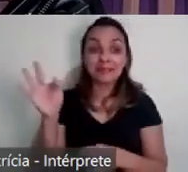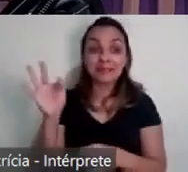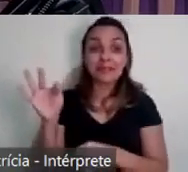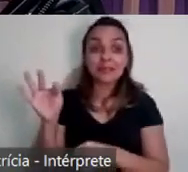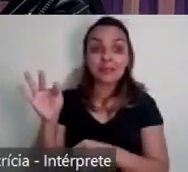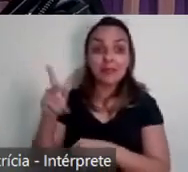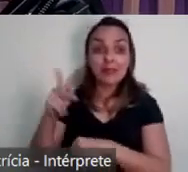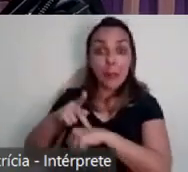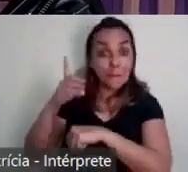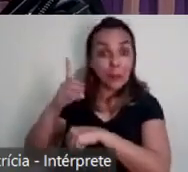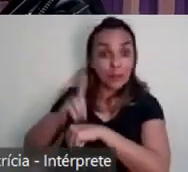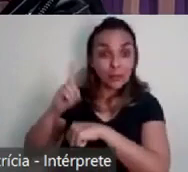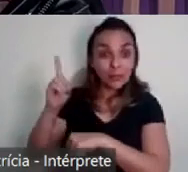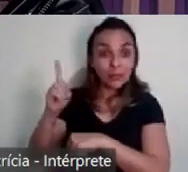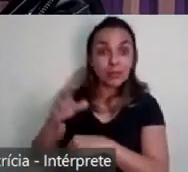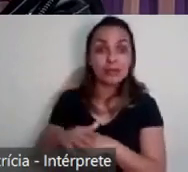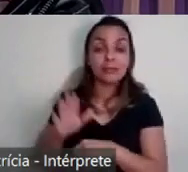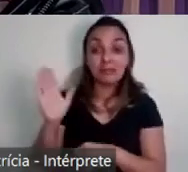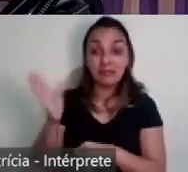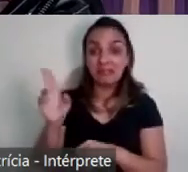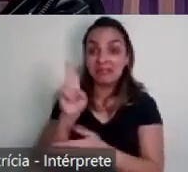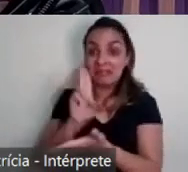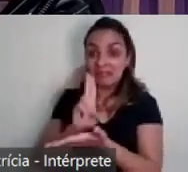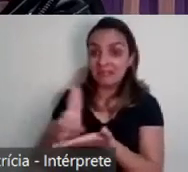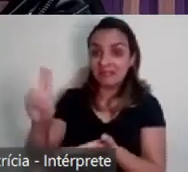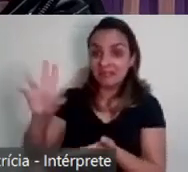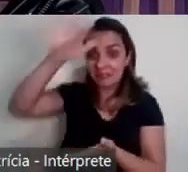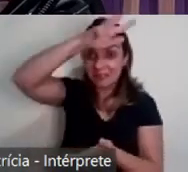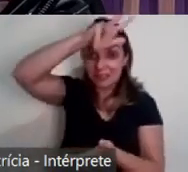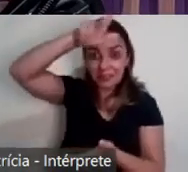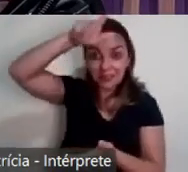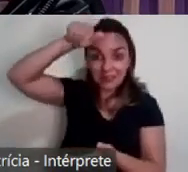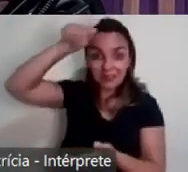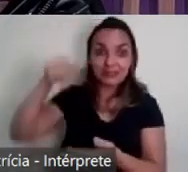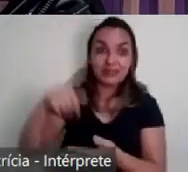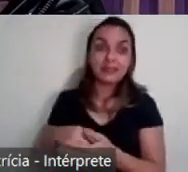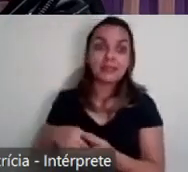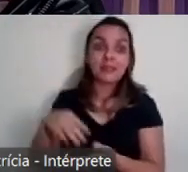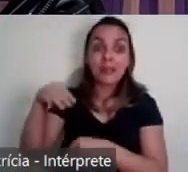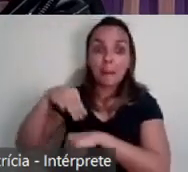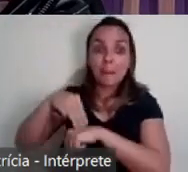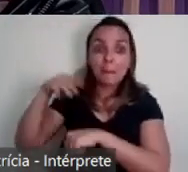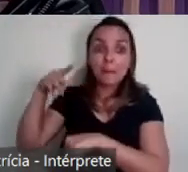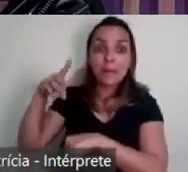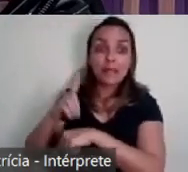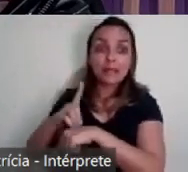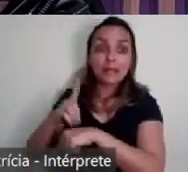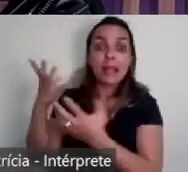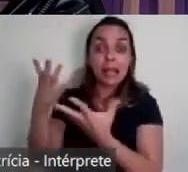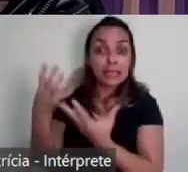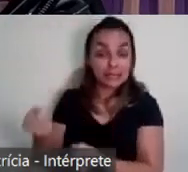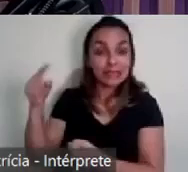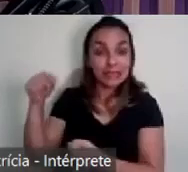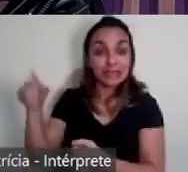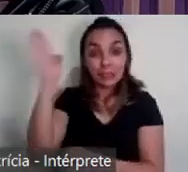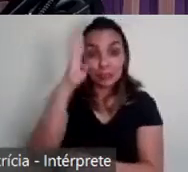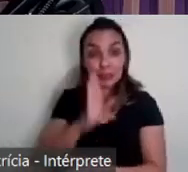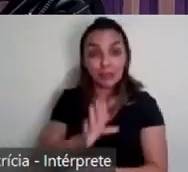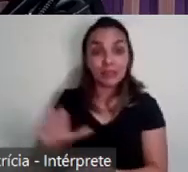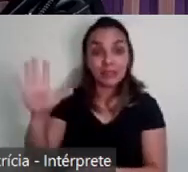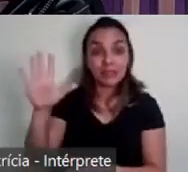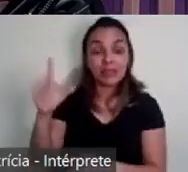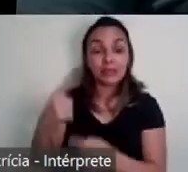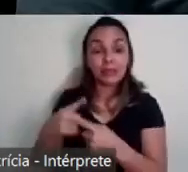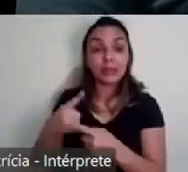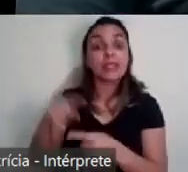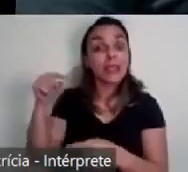meu diploma no Brasil pela Universidade do Amazonas o mestrado ou doutorado estão sendo um validadas e aceitos aqui no Brasil porque eu fiz no